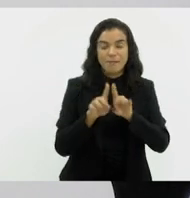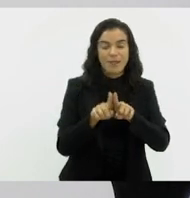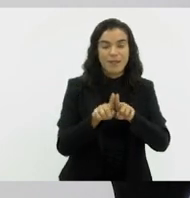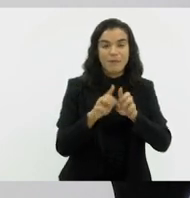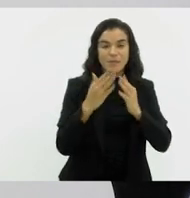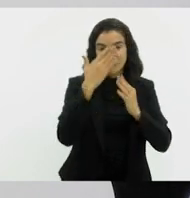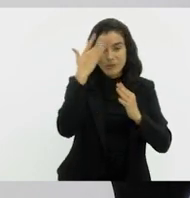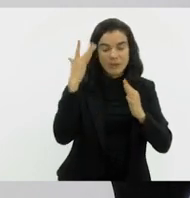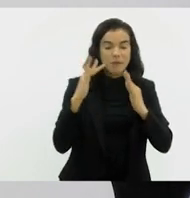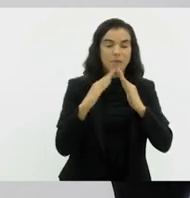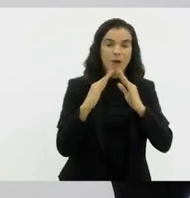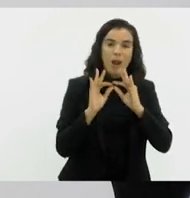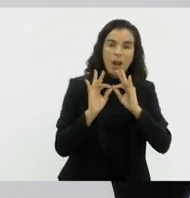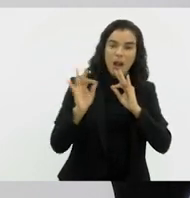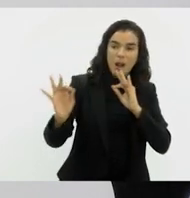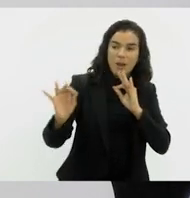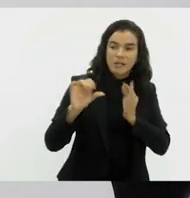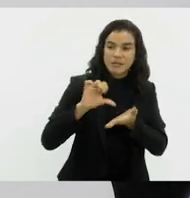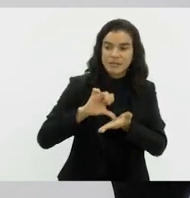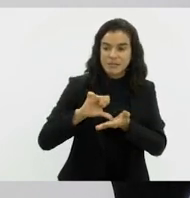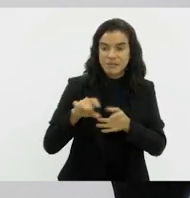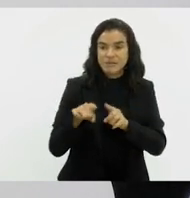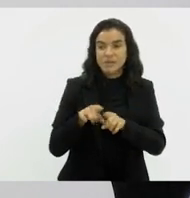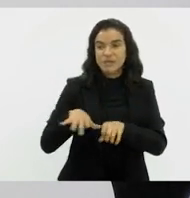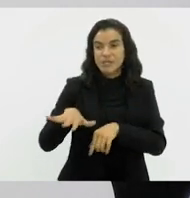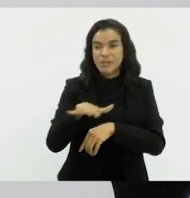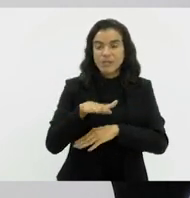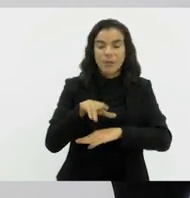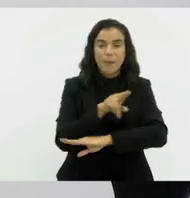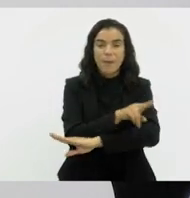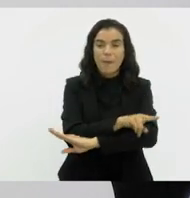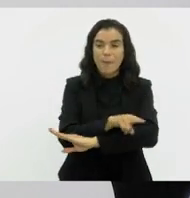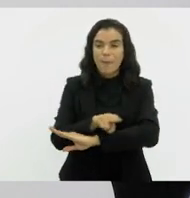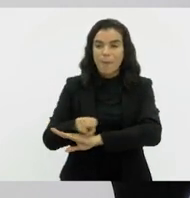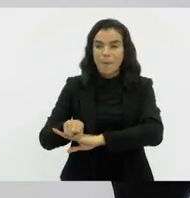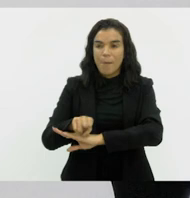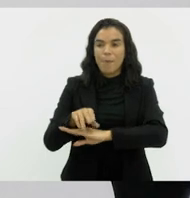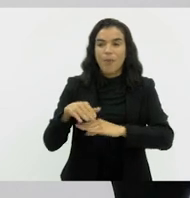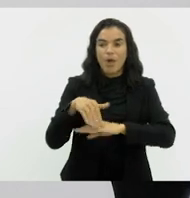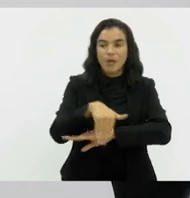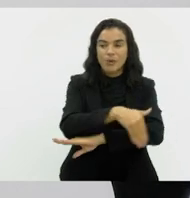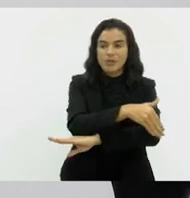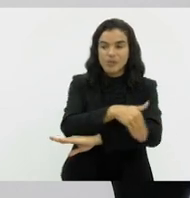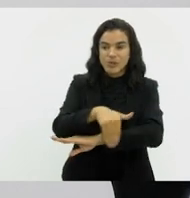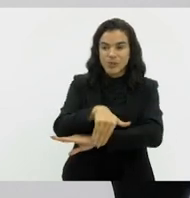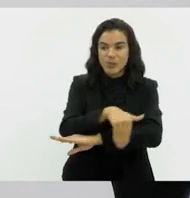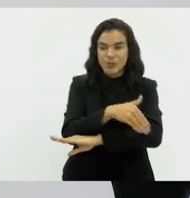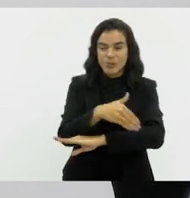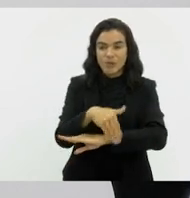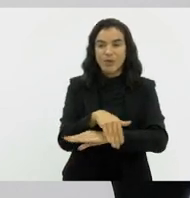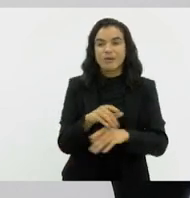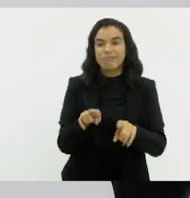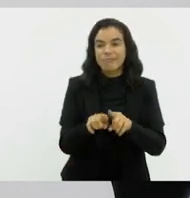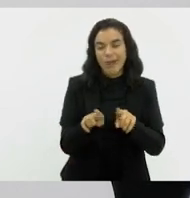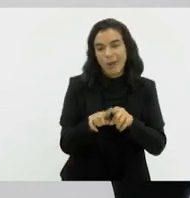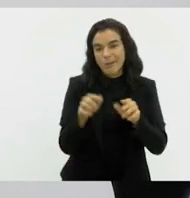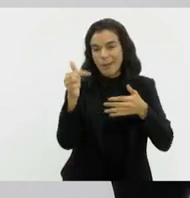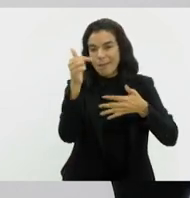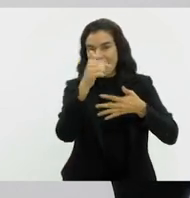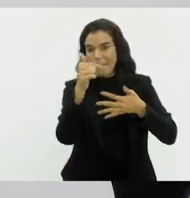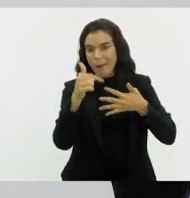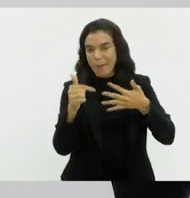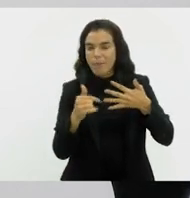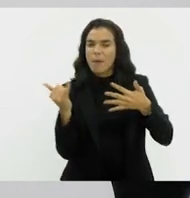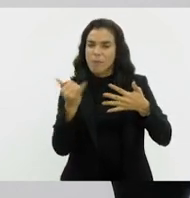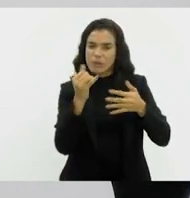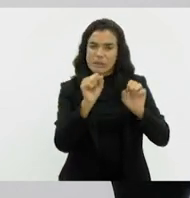bem representadas, pessoas em situação de rua. Então, destacando aqui outros pontos importantes, esse é relevante,